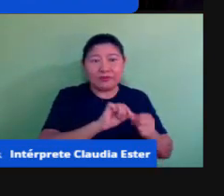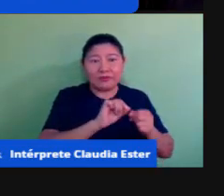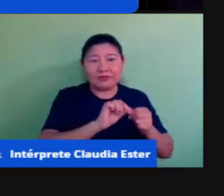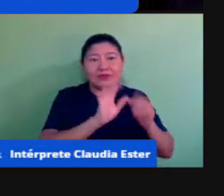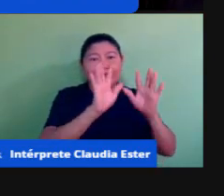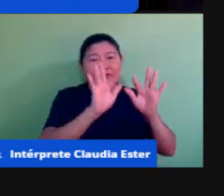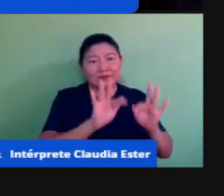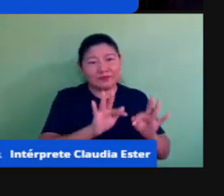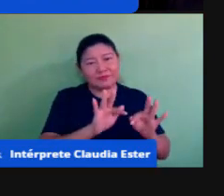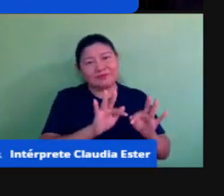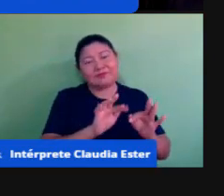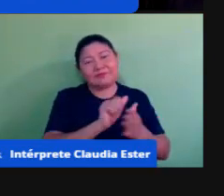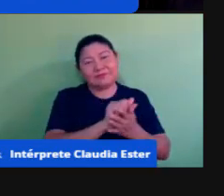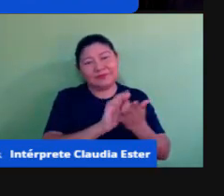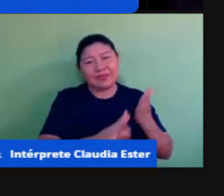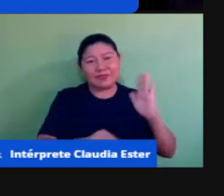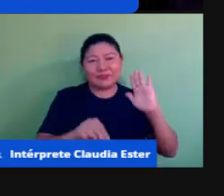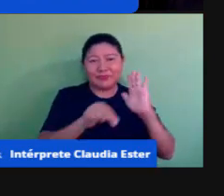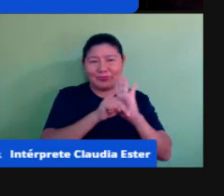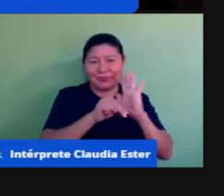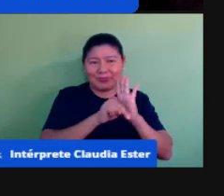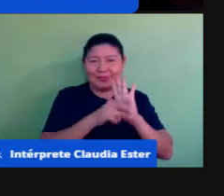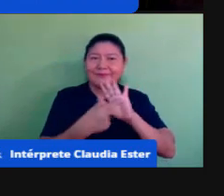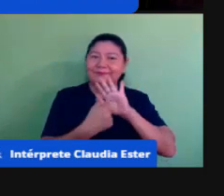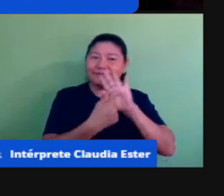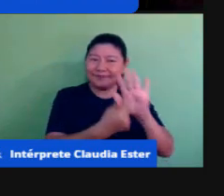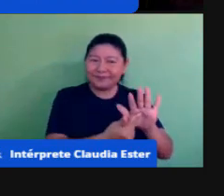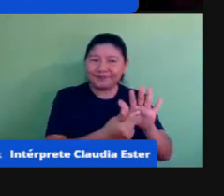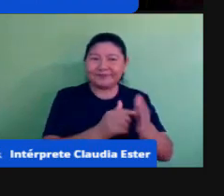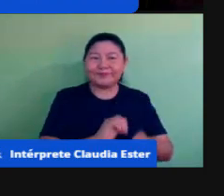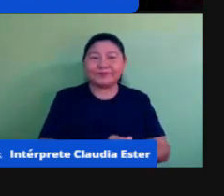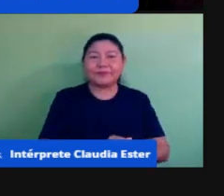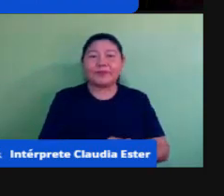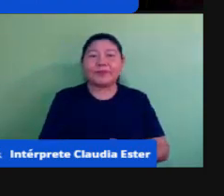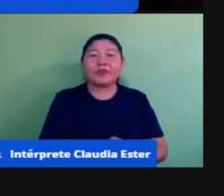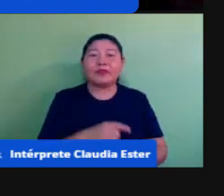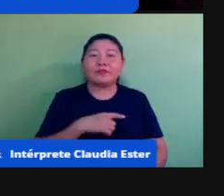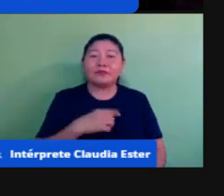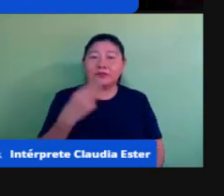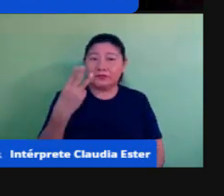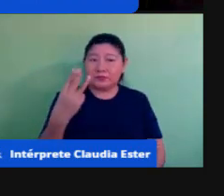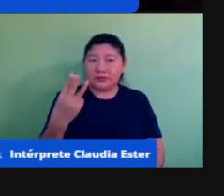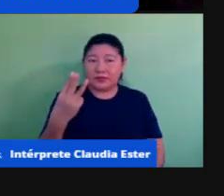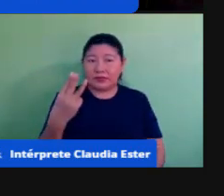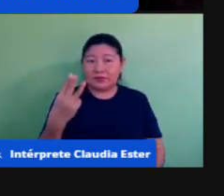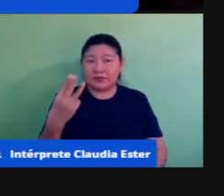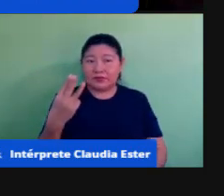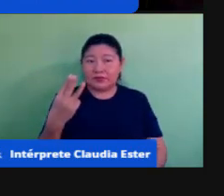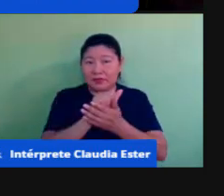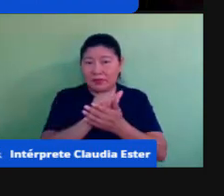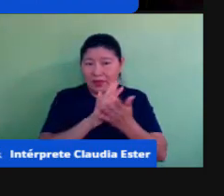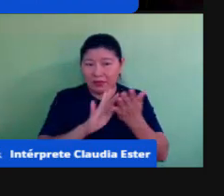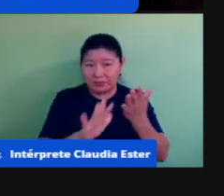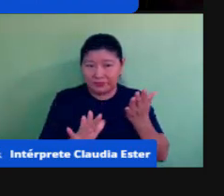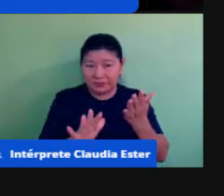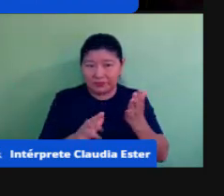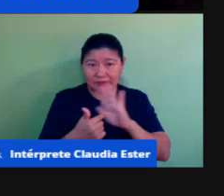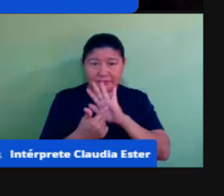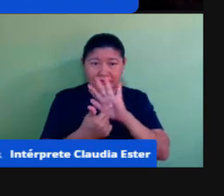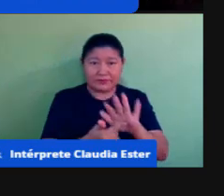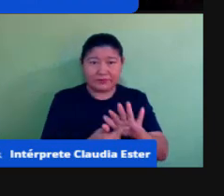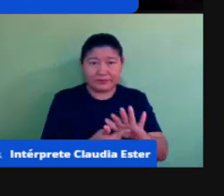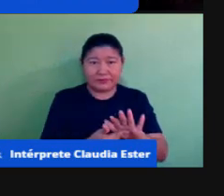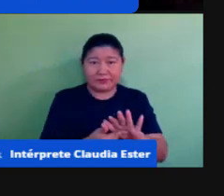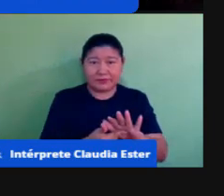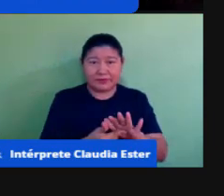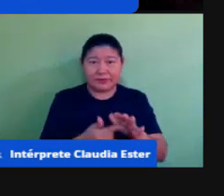peguei, escolhi 3 atividades dessa apostila para nós desenvolvermos. Só 3, Vanessa? Sim. São